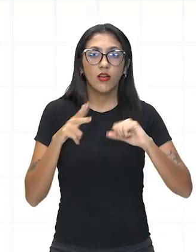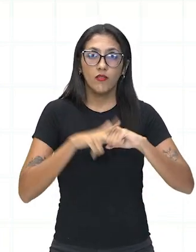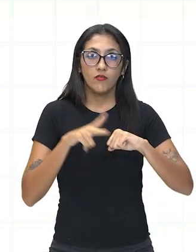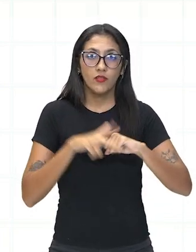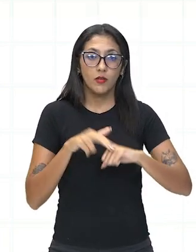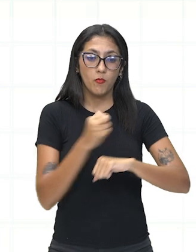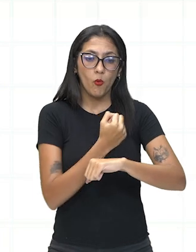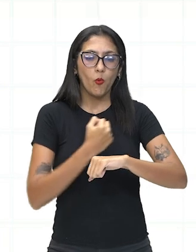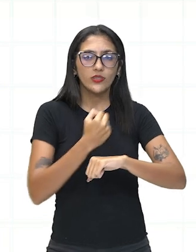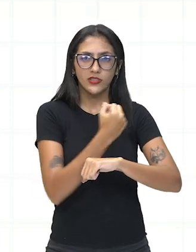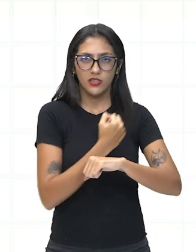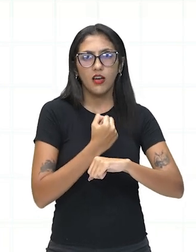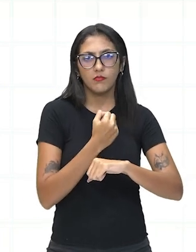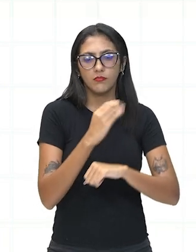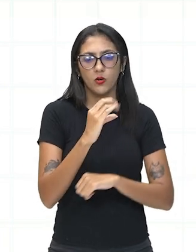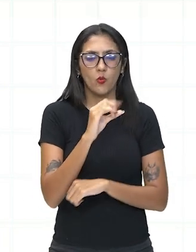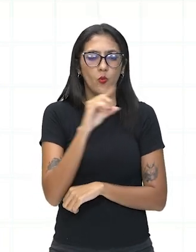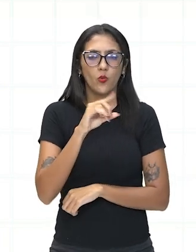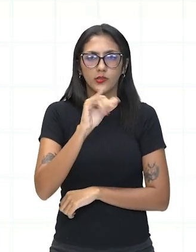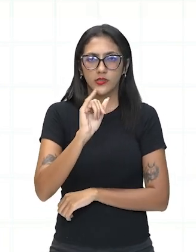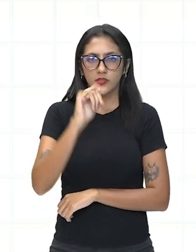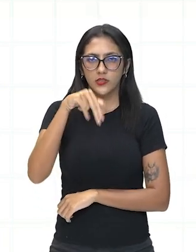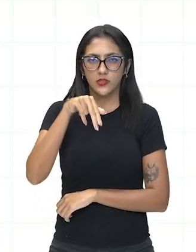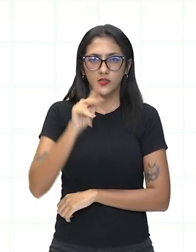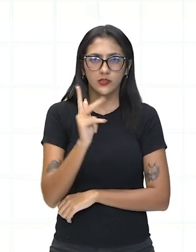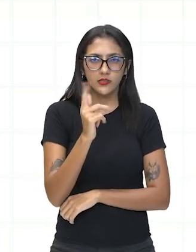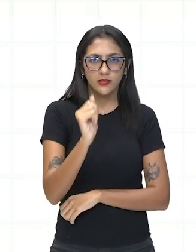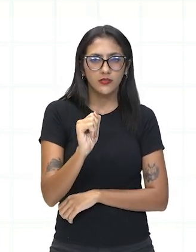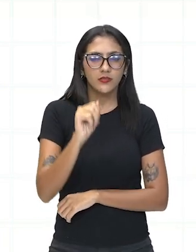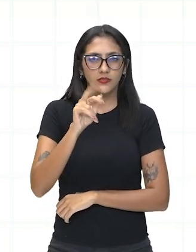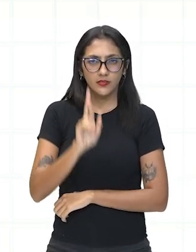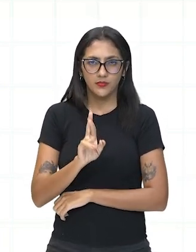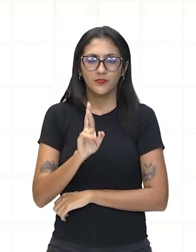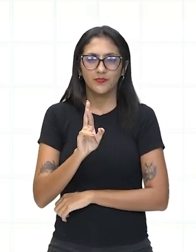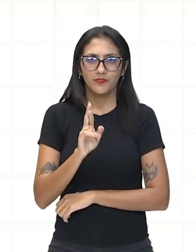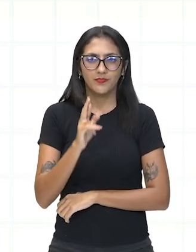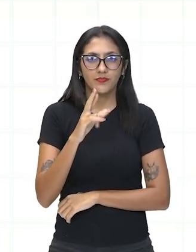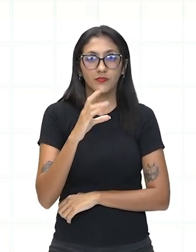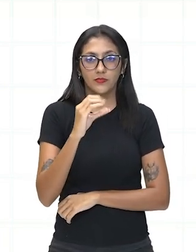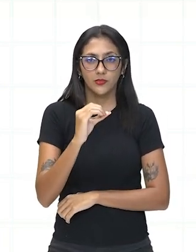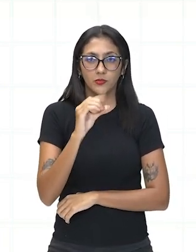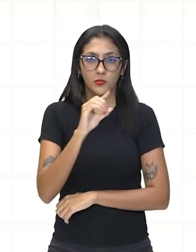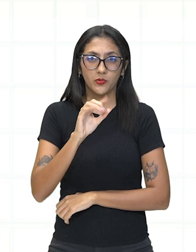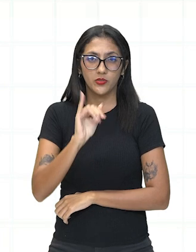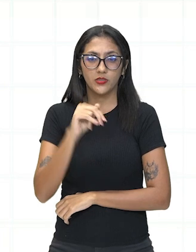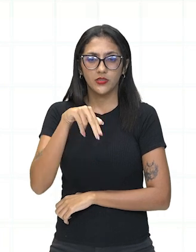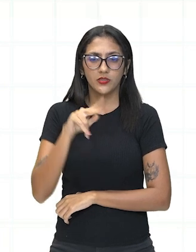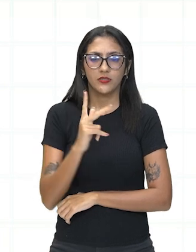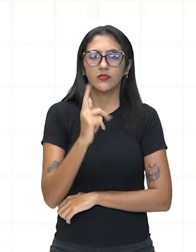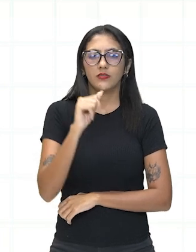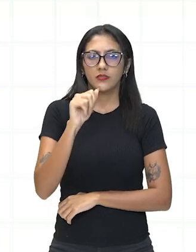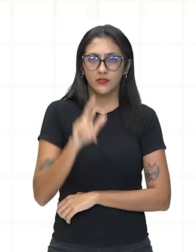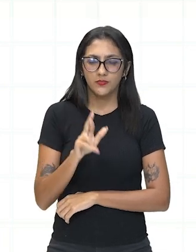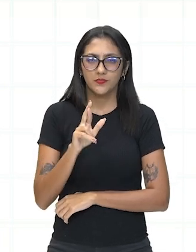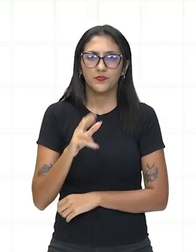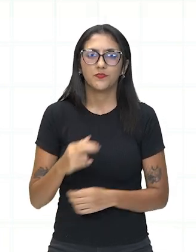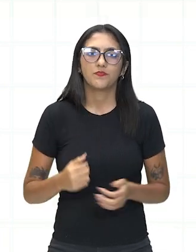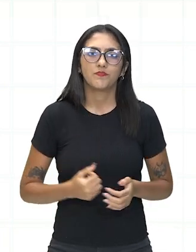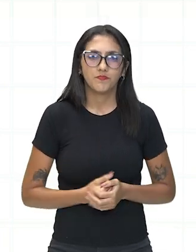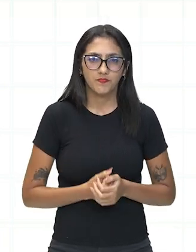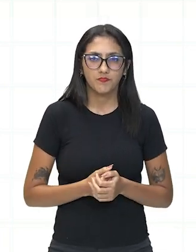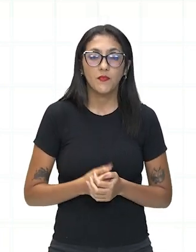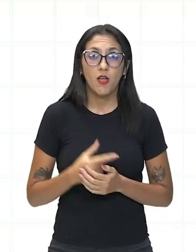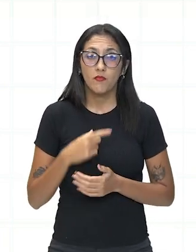cozinhar. O verbo cozinhar, cook, right? Então, a gente vai fazer perguntas aqui,